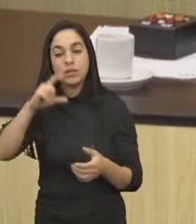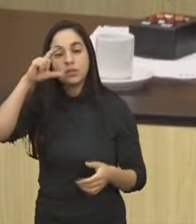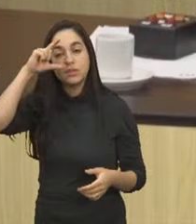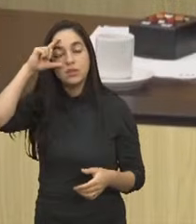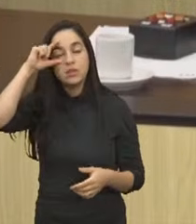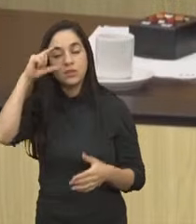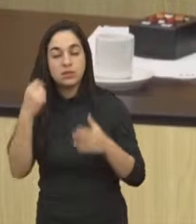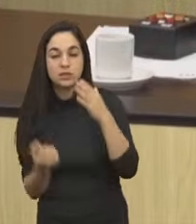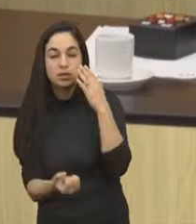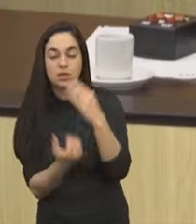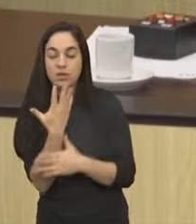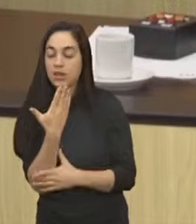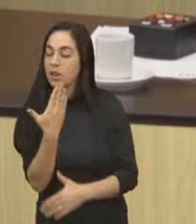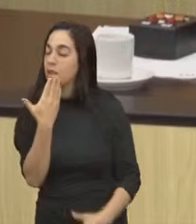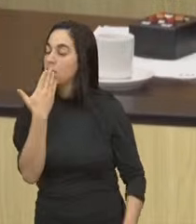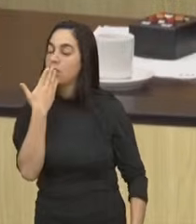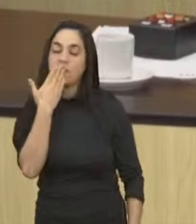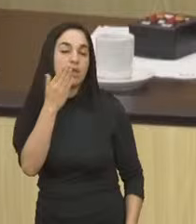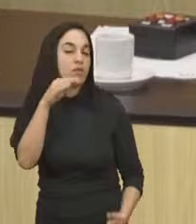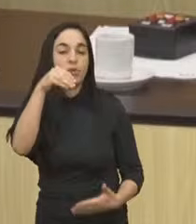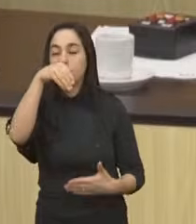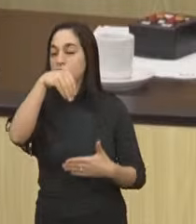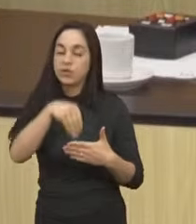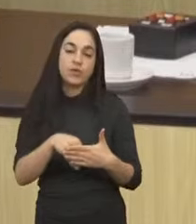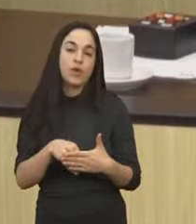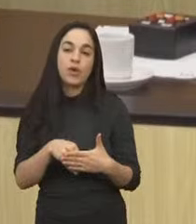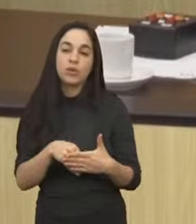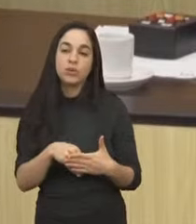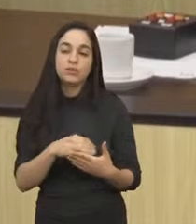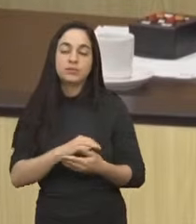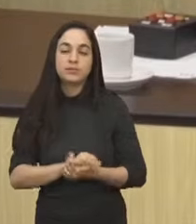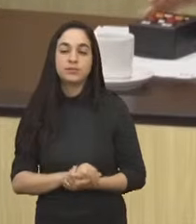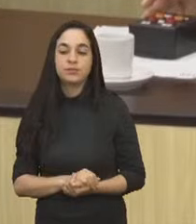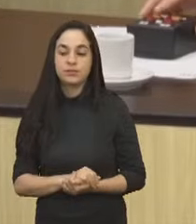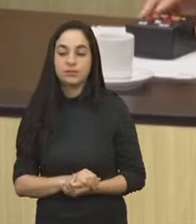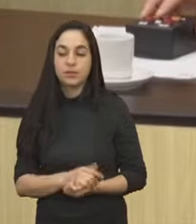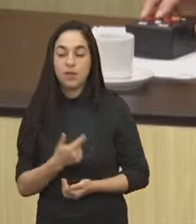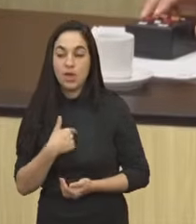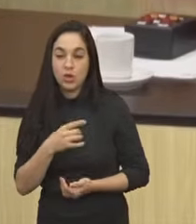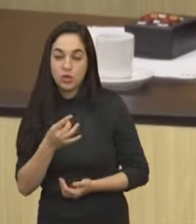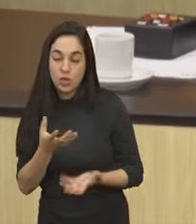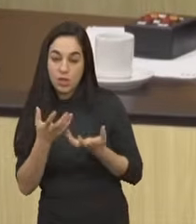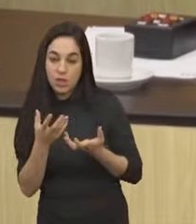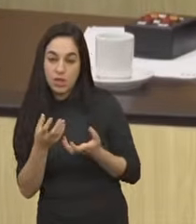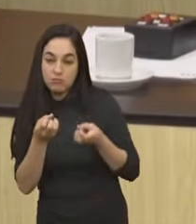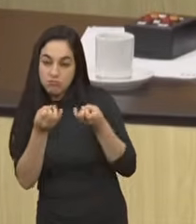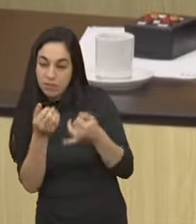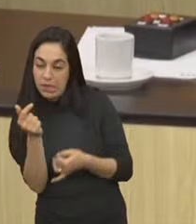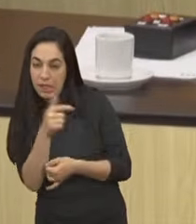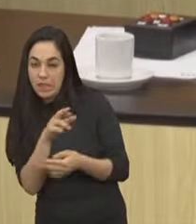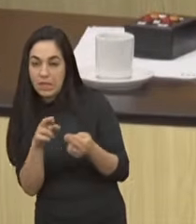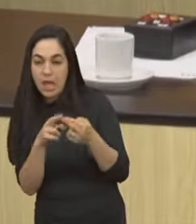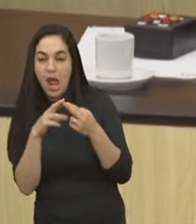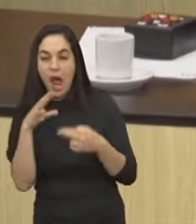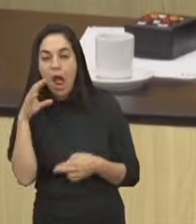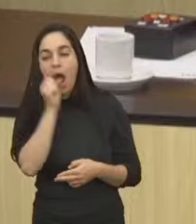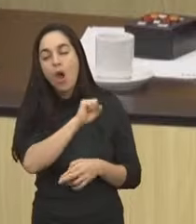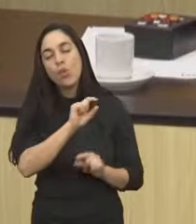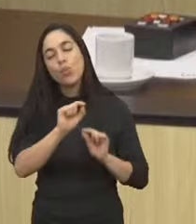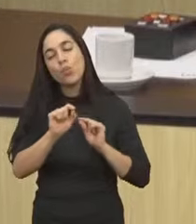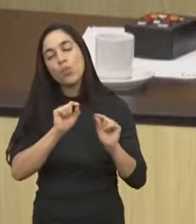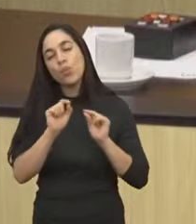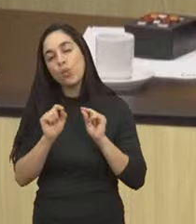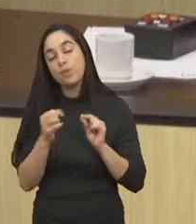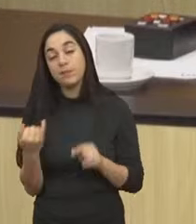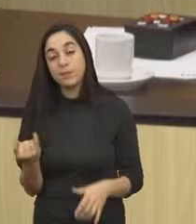Araújo. Não foi pedido votação. Senhor presidente, eu queria só comentar esse requerimento bem rapidamente, dizer da